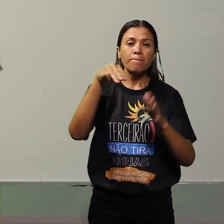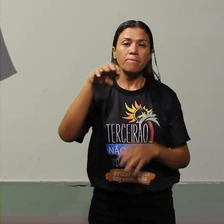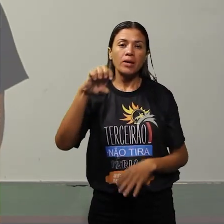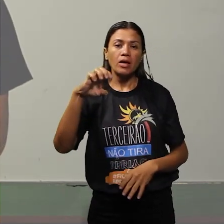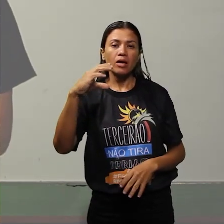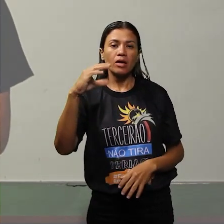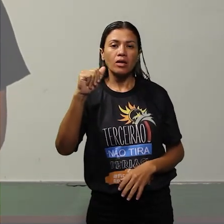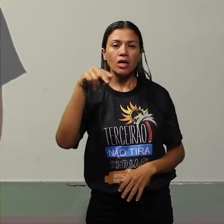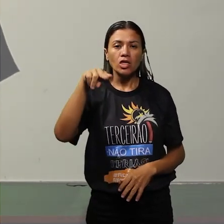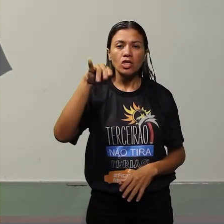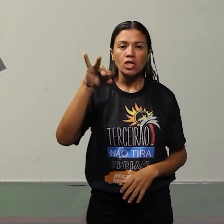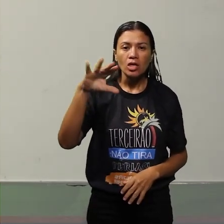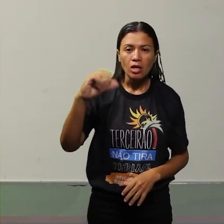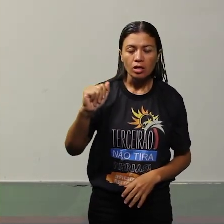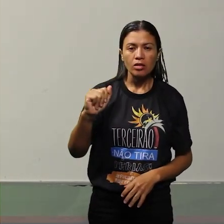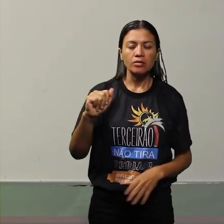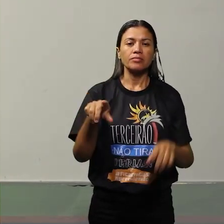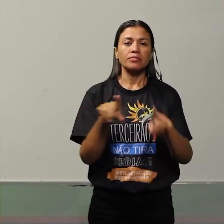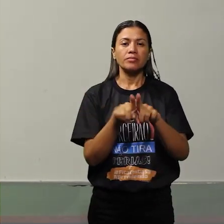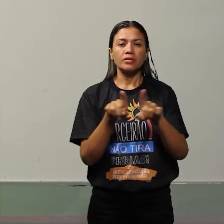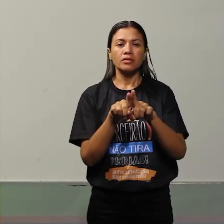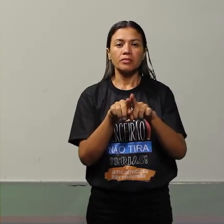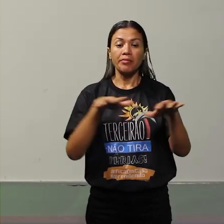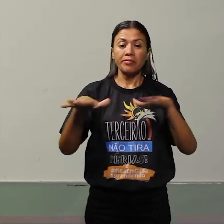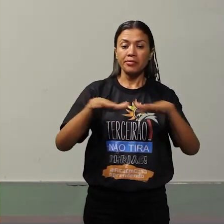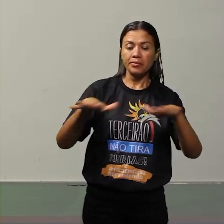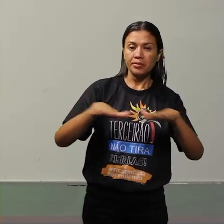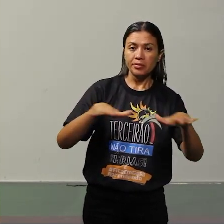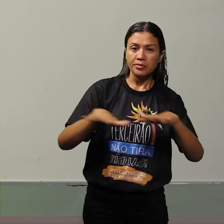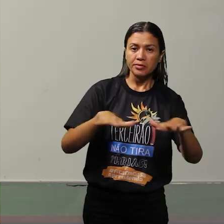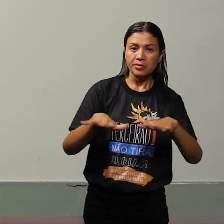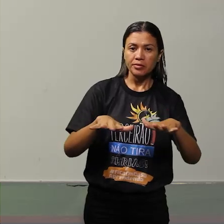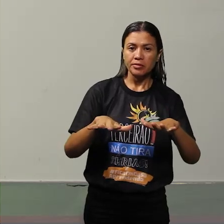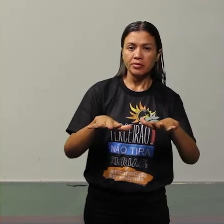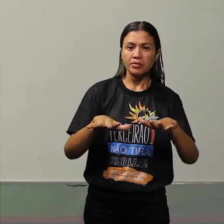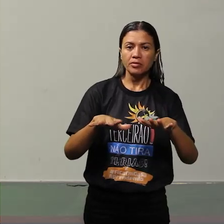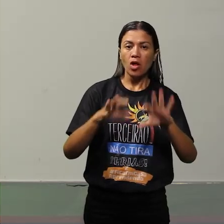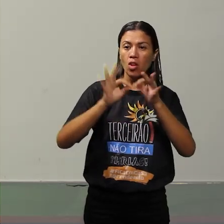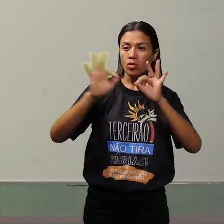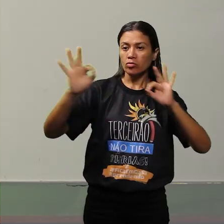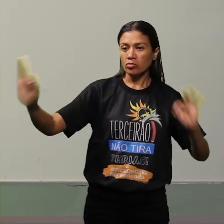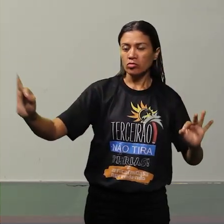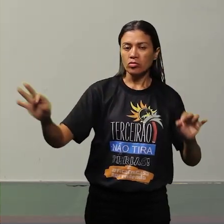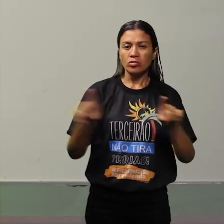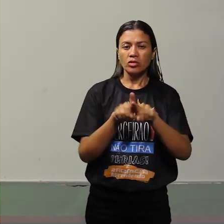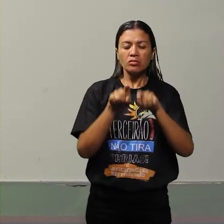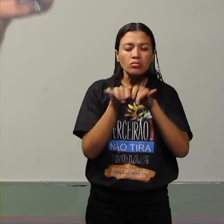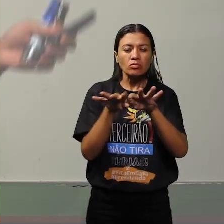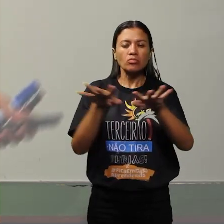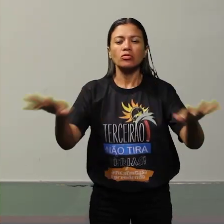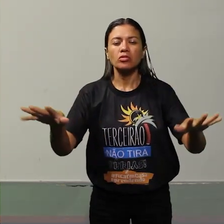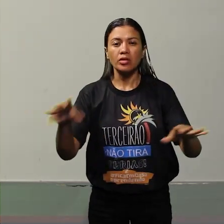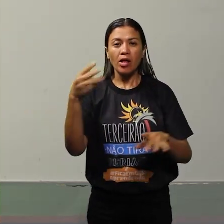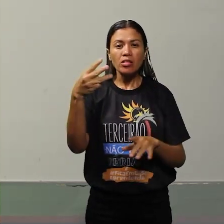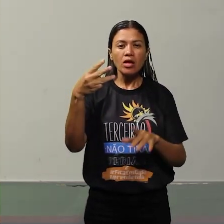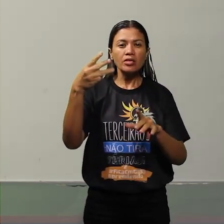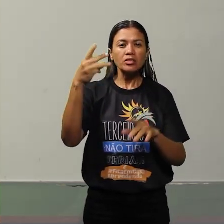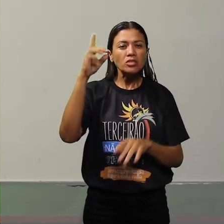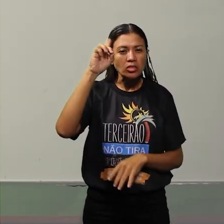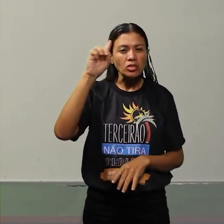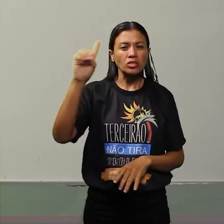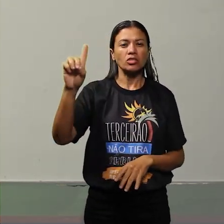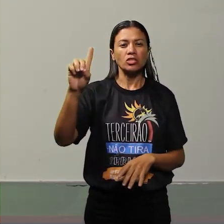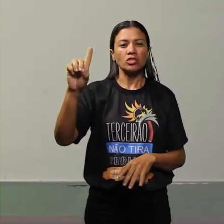a direção de vibração ele é uma onda longitudinal e quanto a direção de propagação ela é tridimensional. Vocês lembram